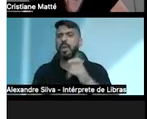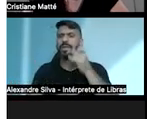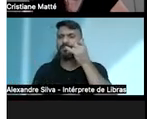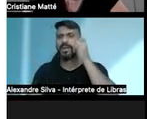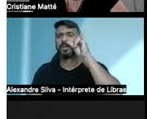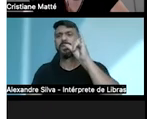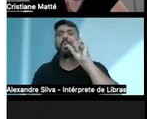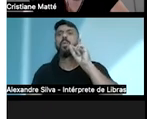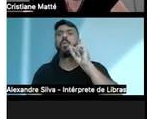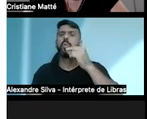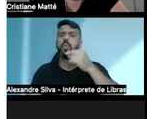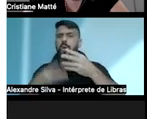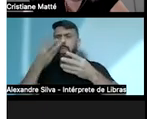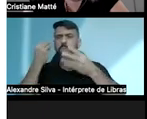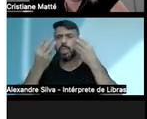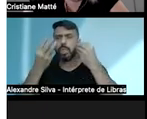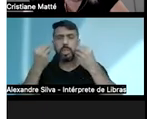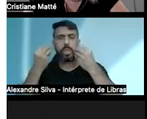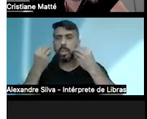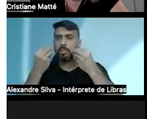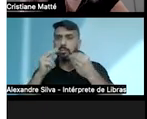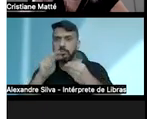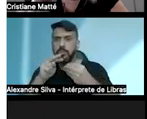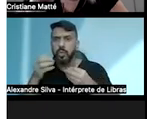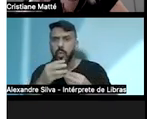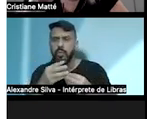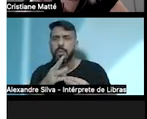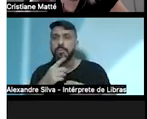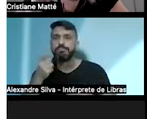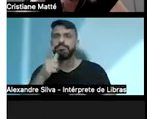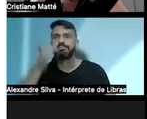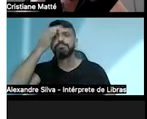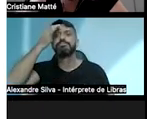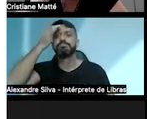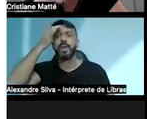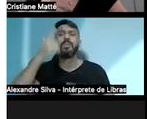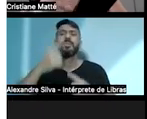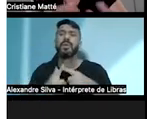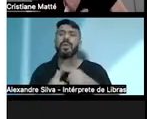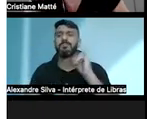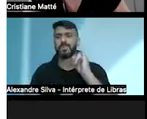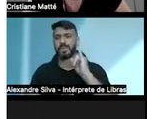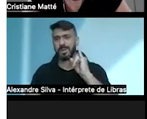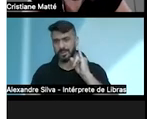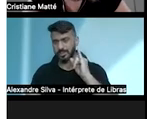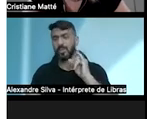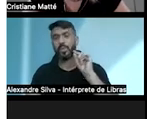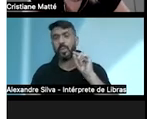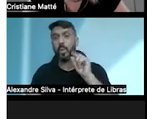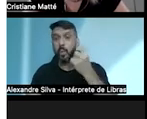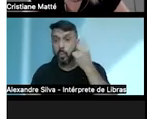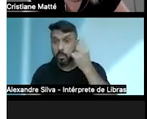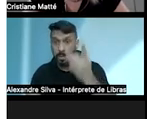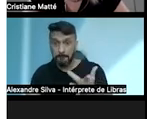o déficit da memória de reconhecimento do objeto novo. Por que esse ensaio é tão importante? Porque uma das memórias que